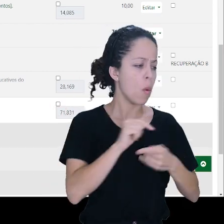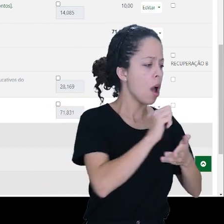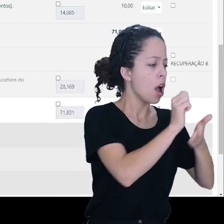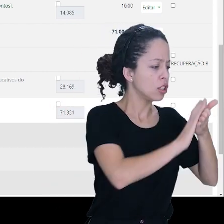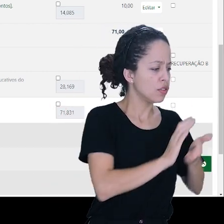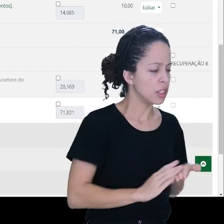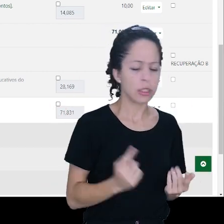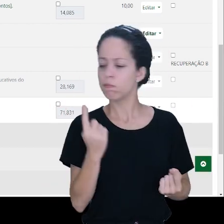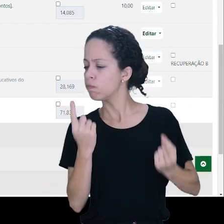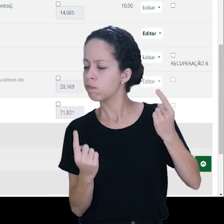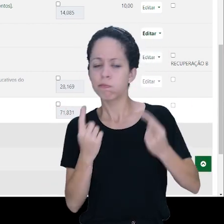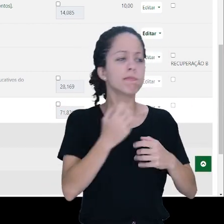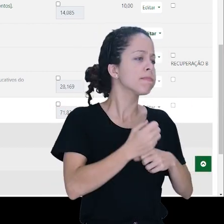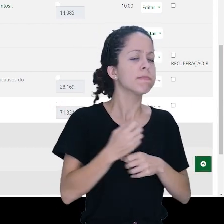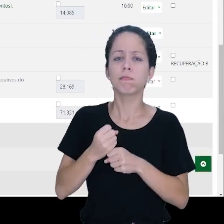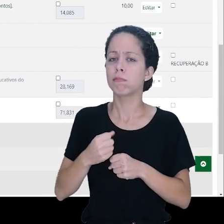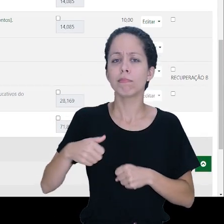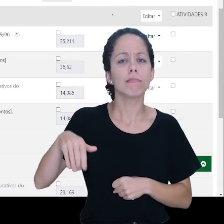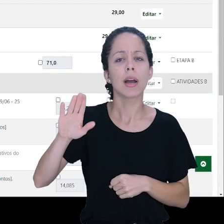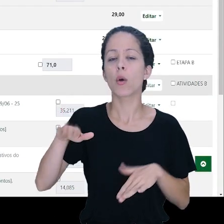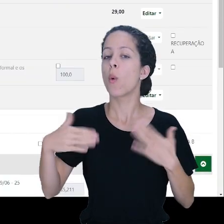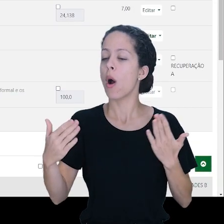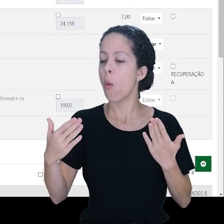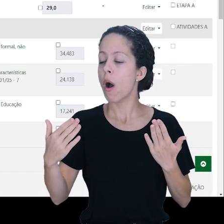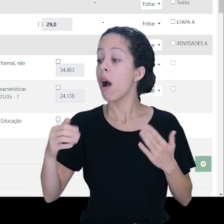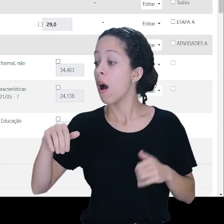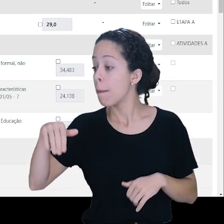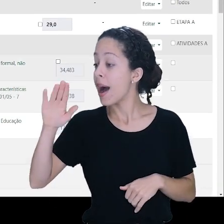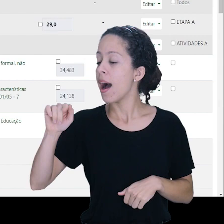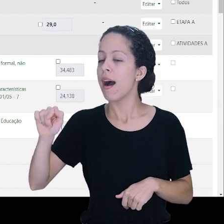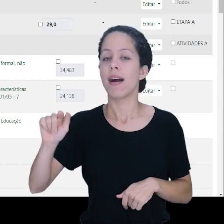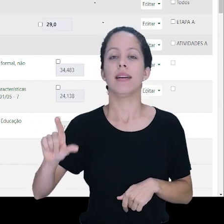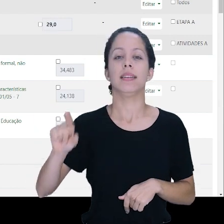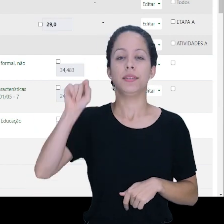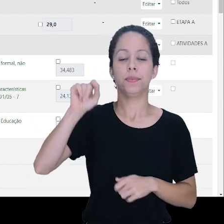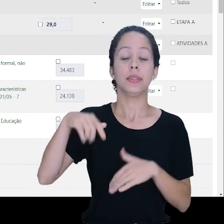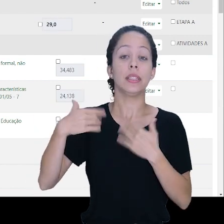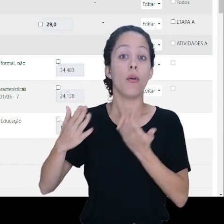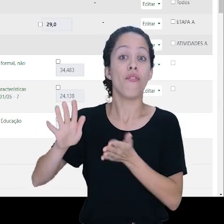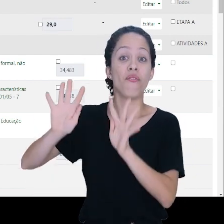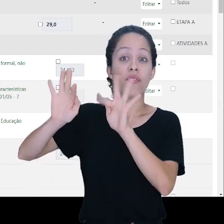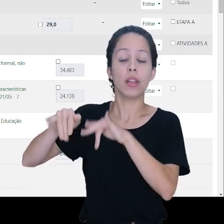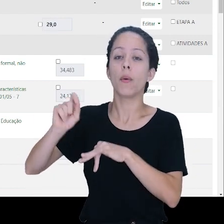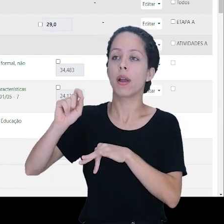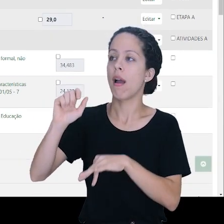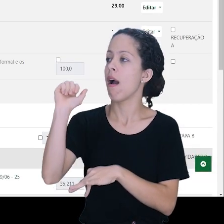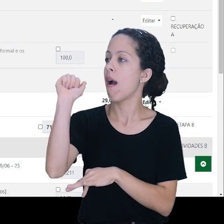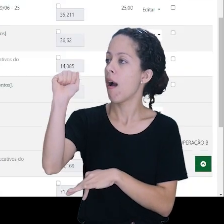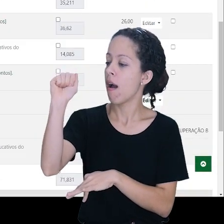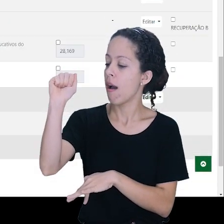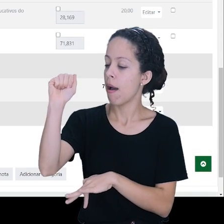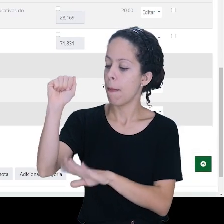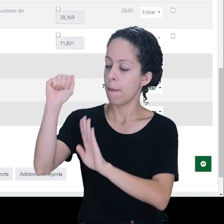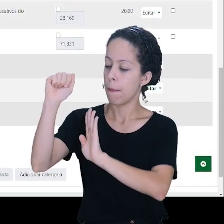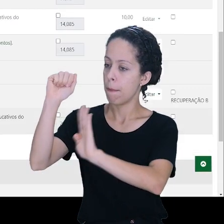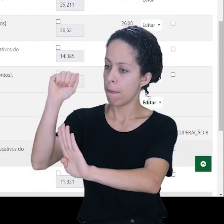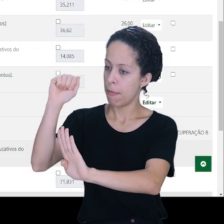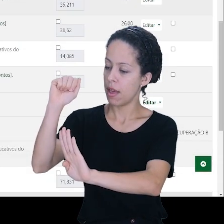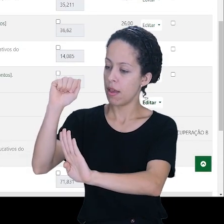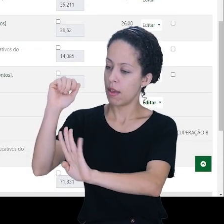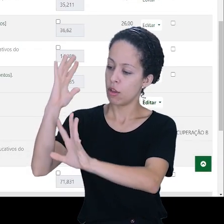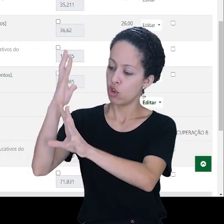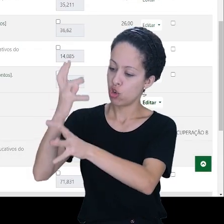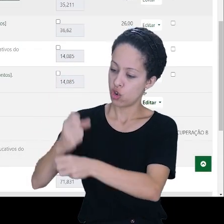as duas categorias e então no final das contas ele soma a etapa a e